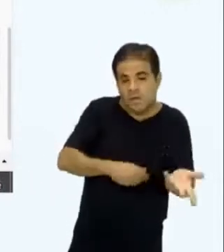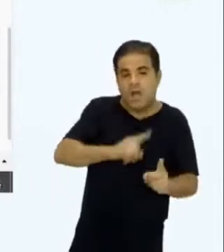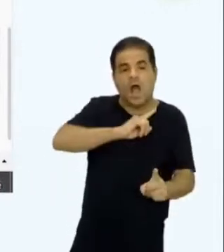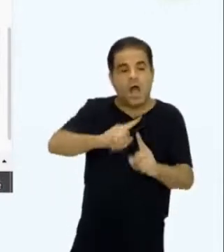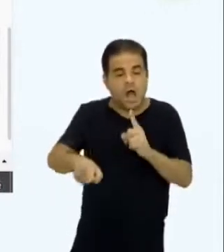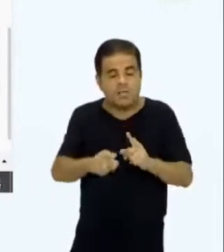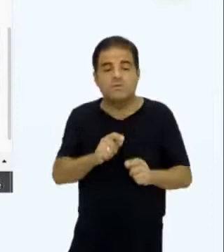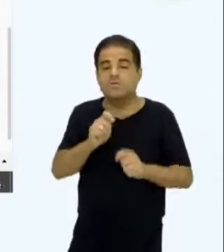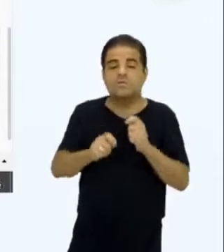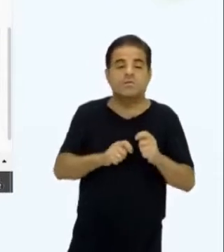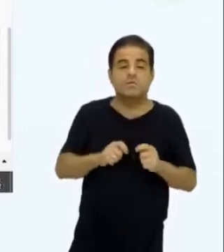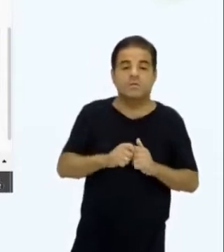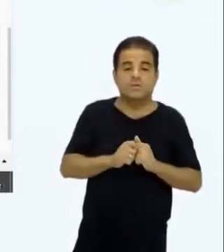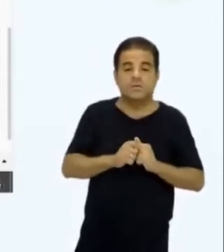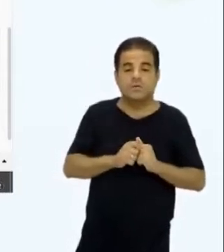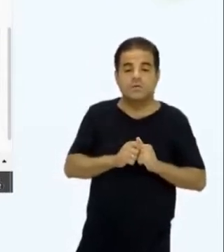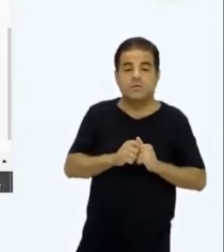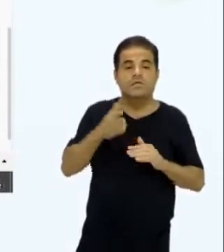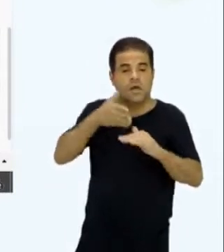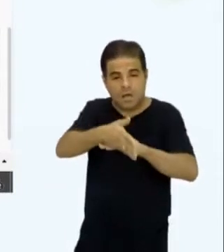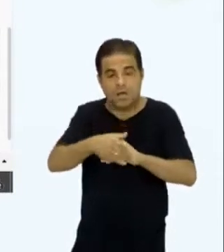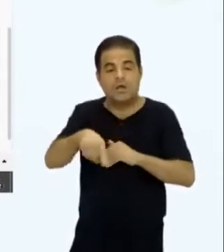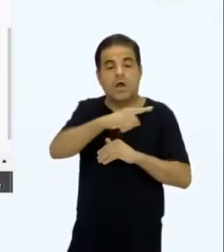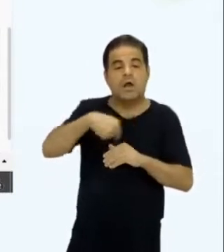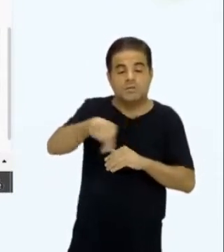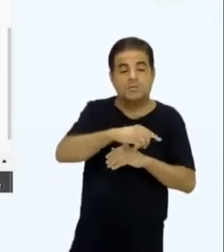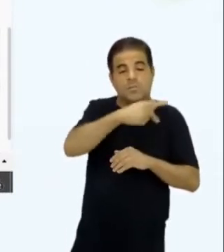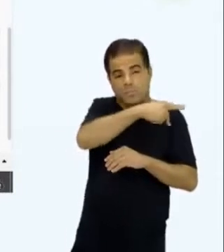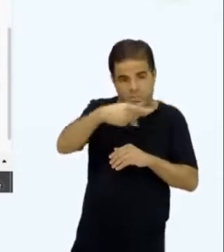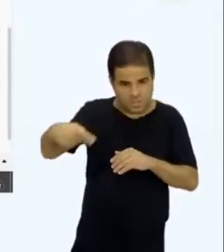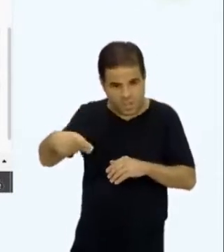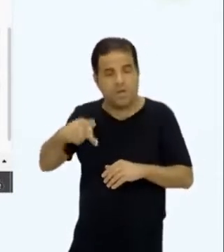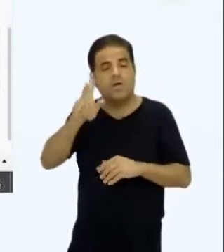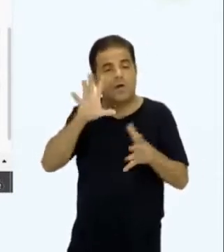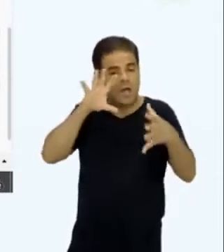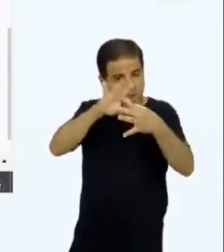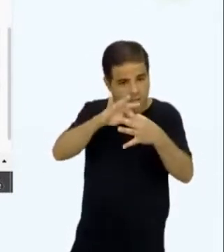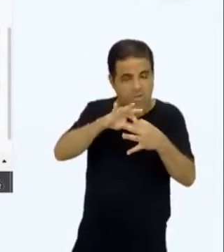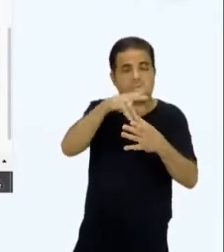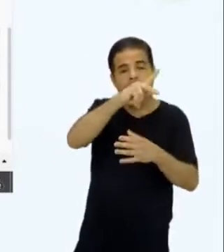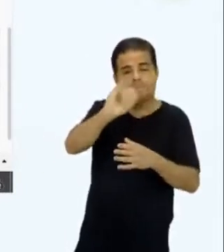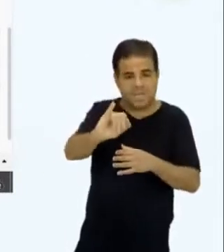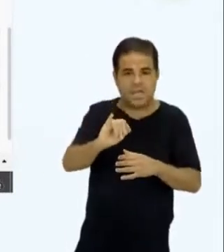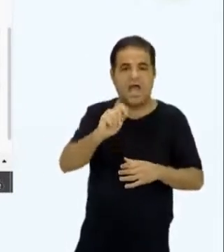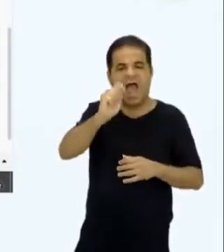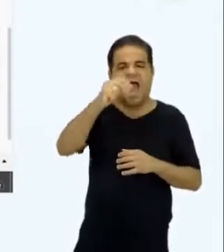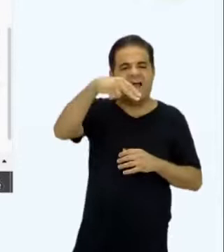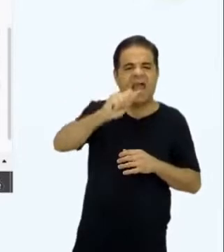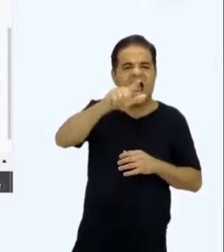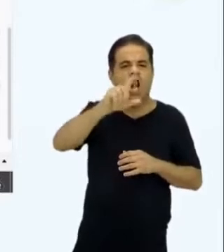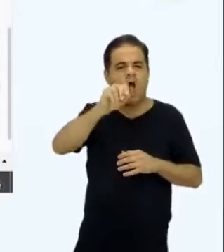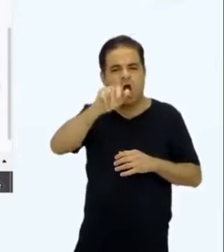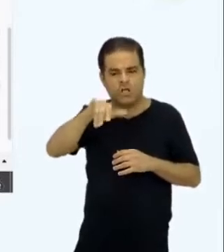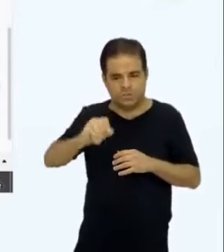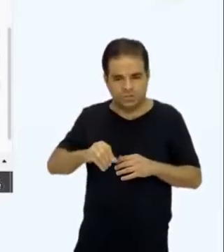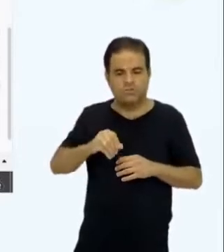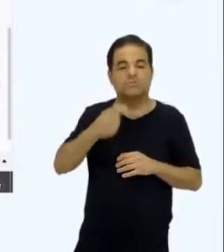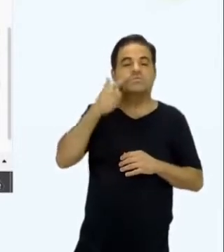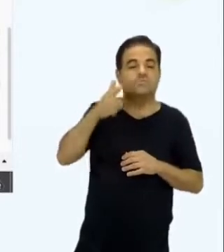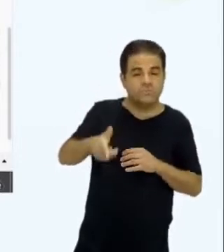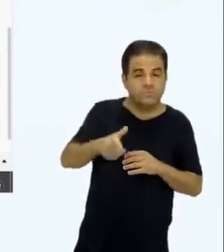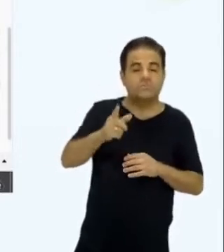Restringir o pino analógico, porque o nosso potenciômetro está ligado no pino analógico. Então eu vim aqui ler